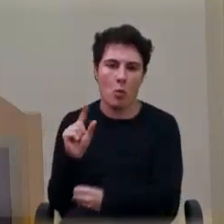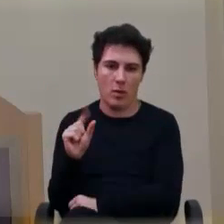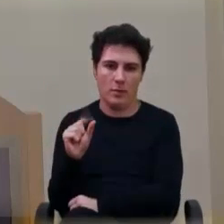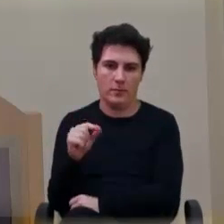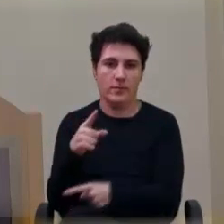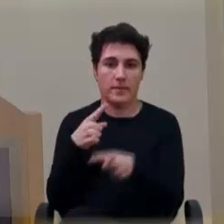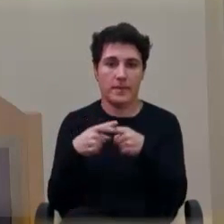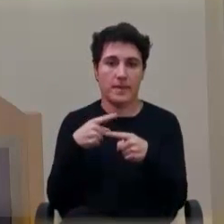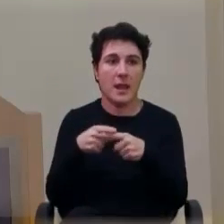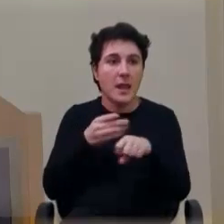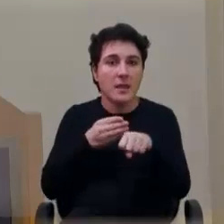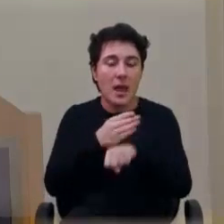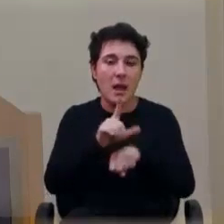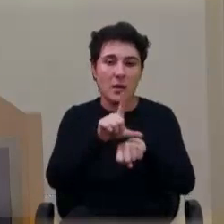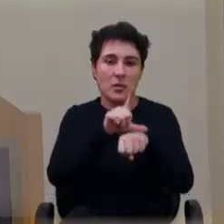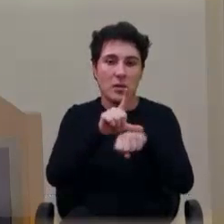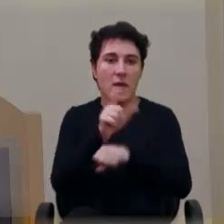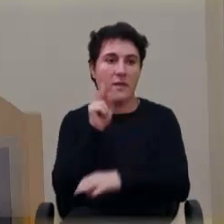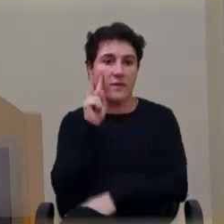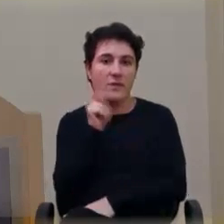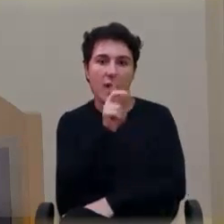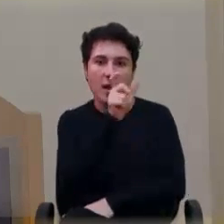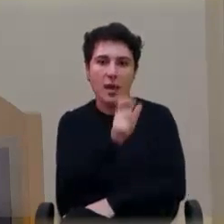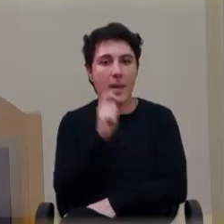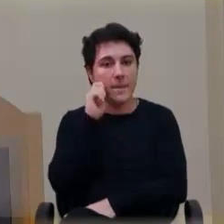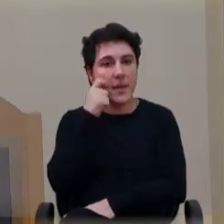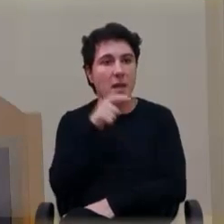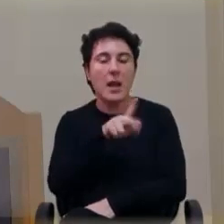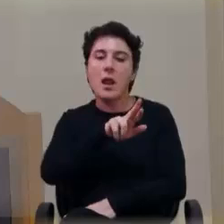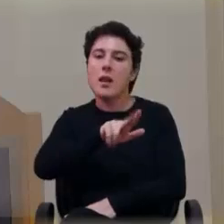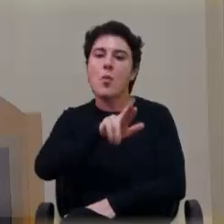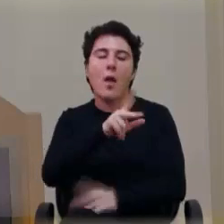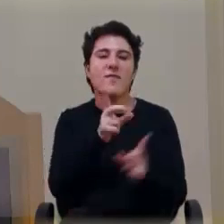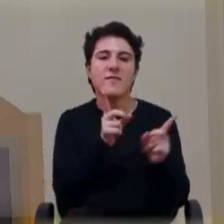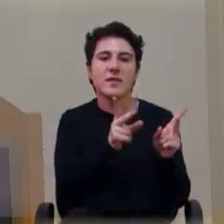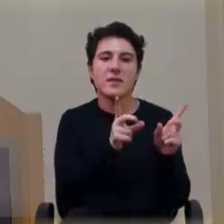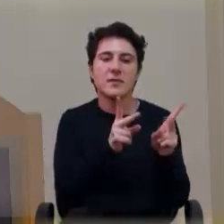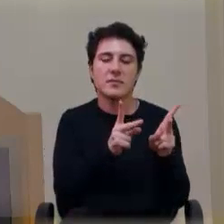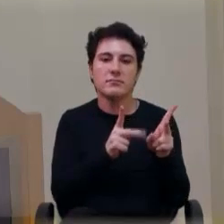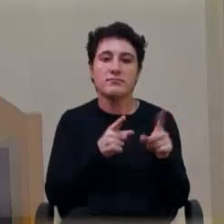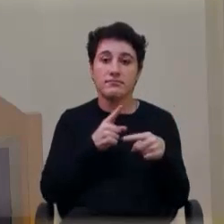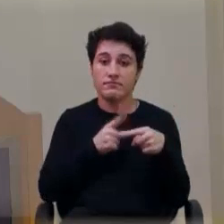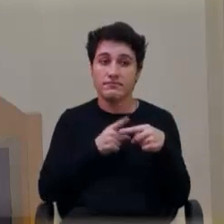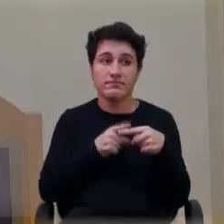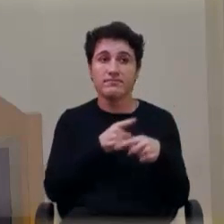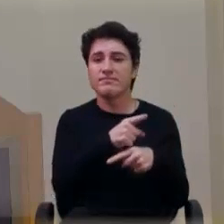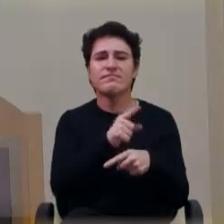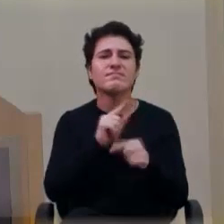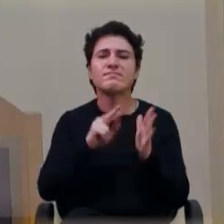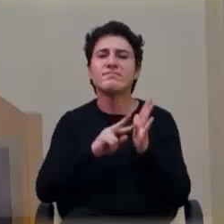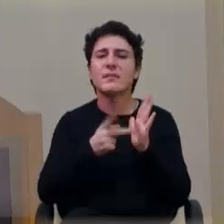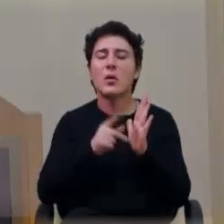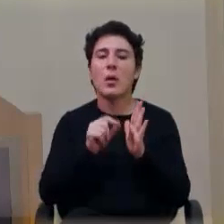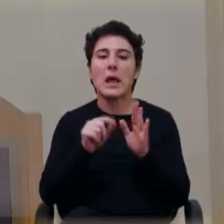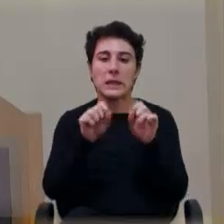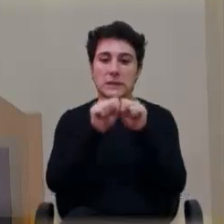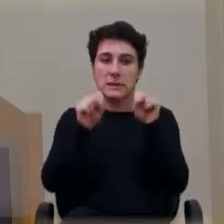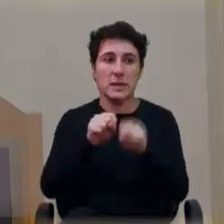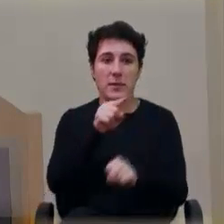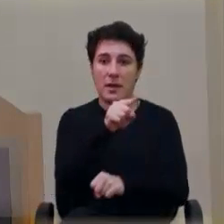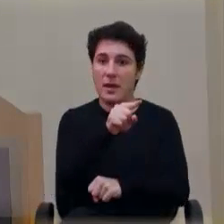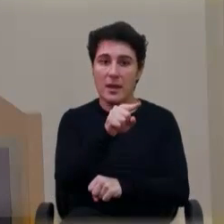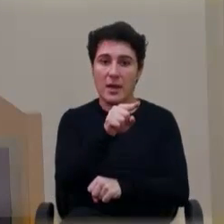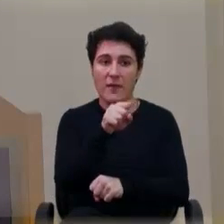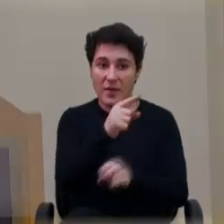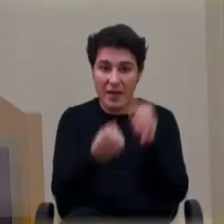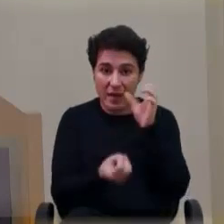entrar numa loja e ver um preto ele não ser vendedor porque isso significa que o sistema que vocês criaram